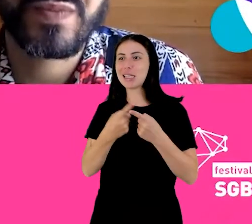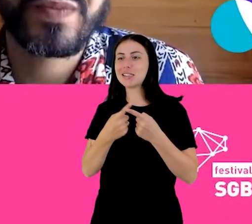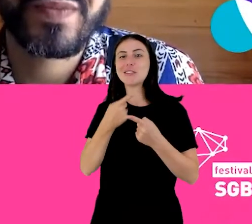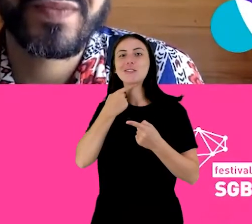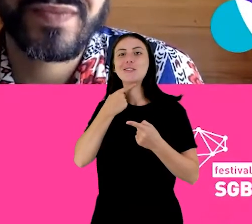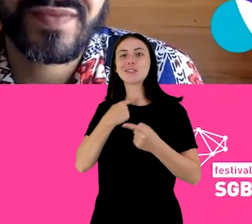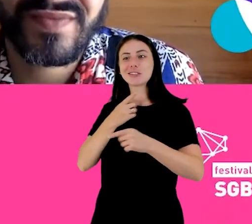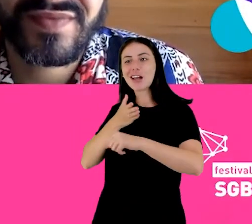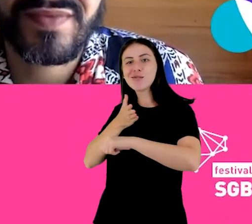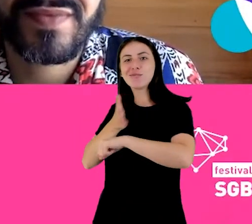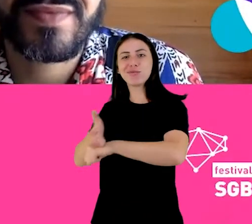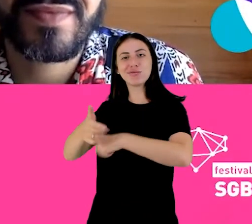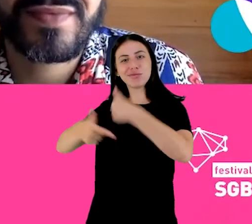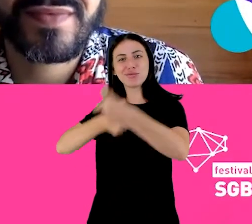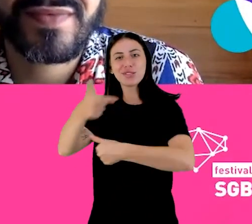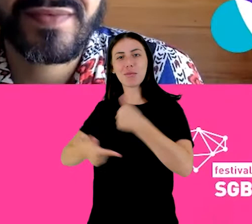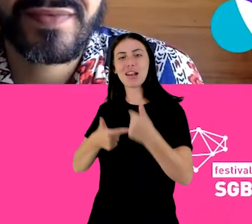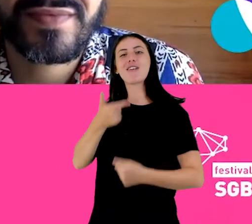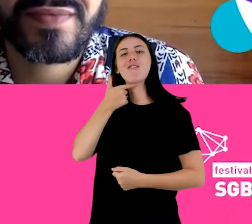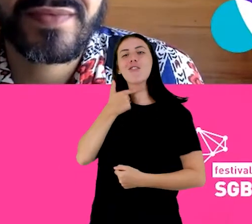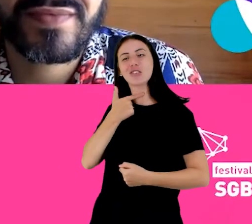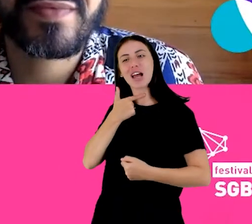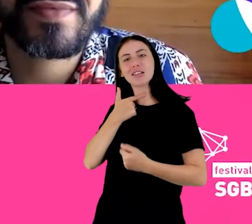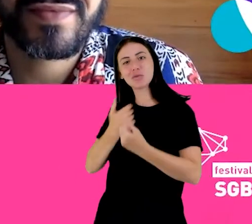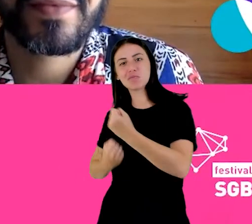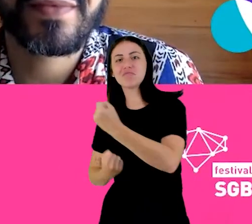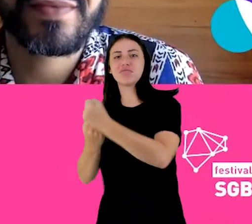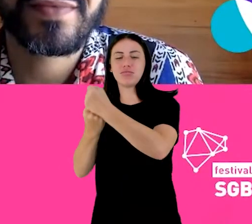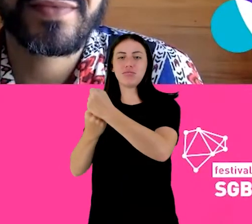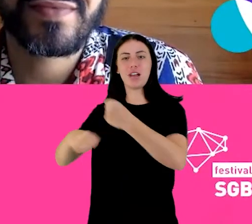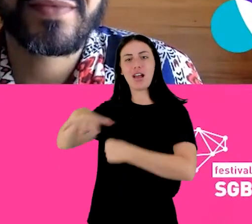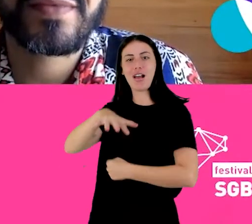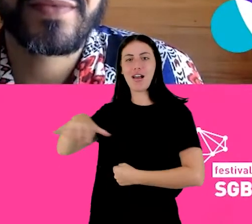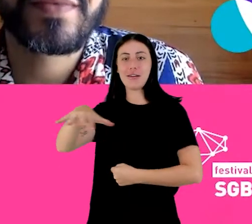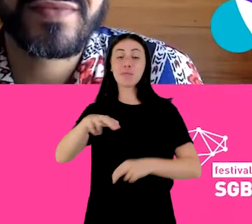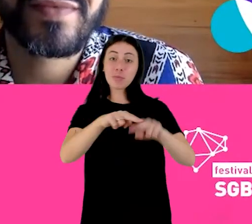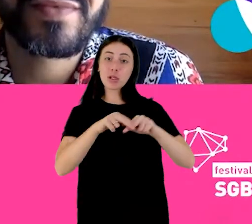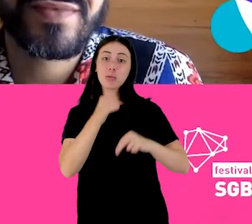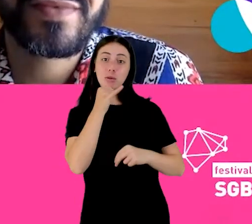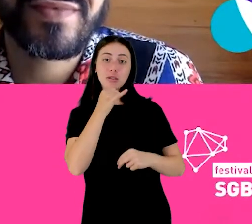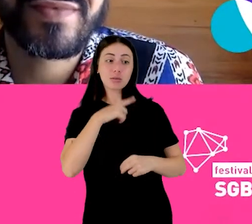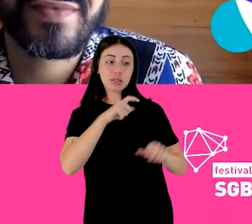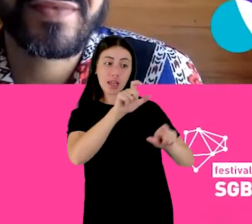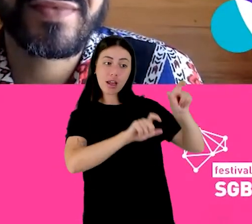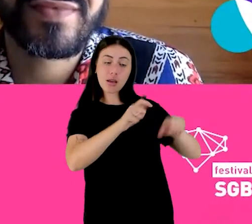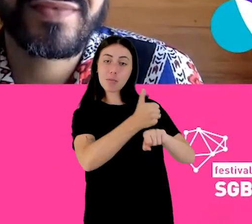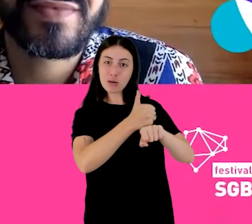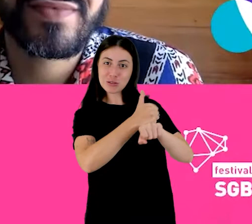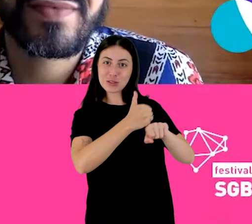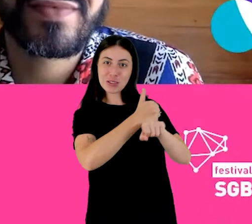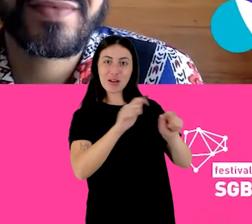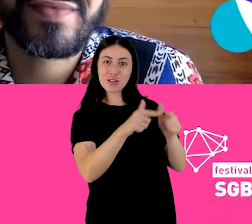esse aquecidinho de coração, ele está em todo mundo que tá nessa profissão atualmente. Mas, assim,